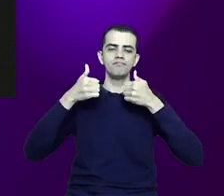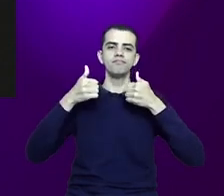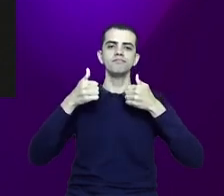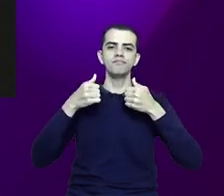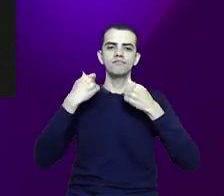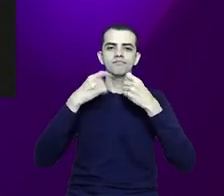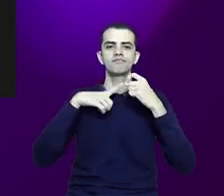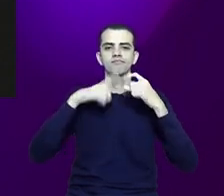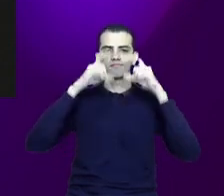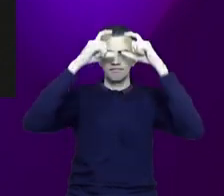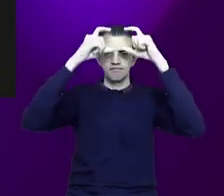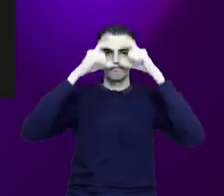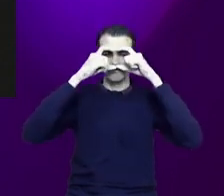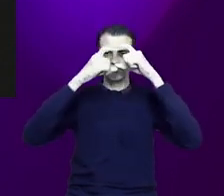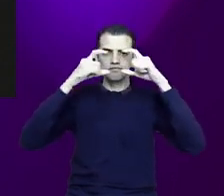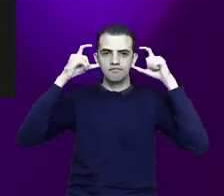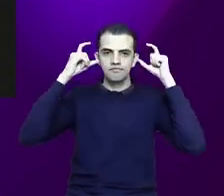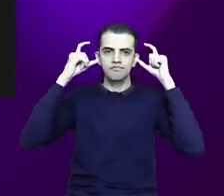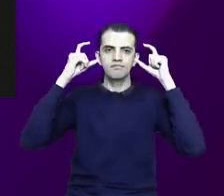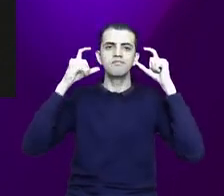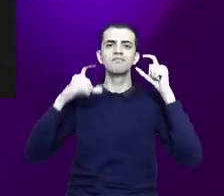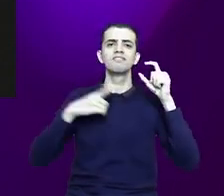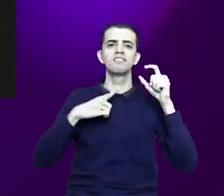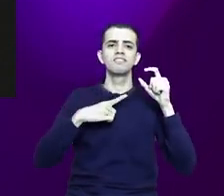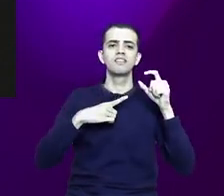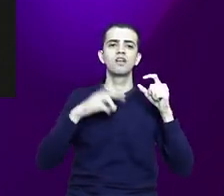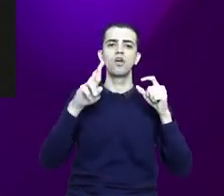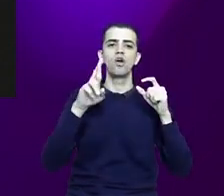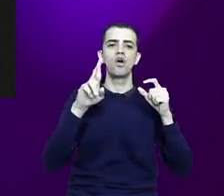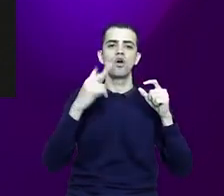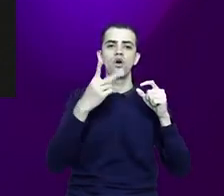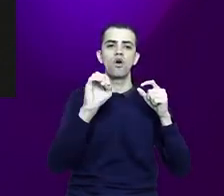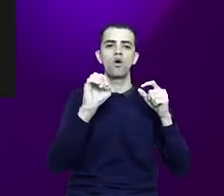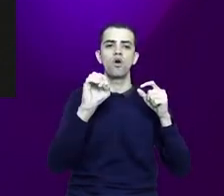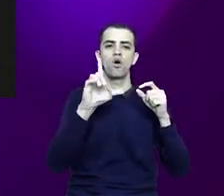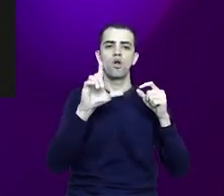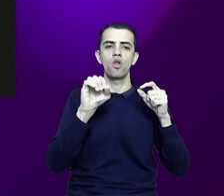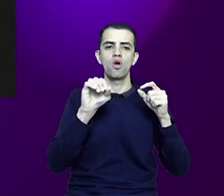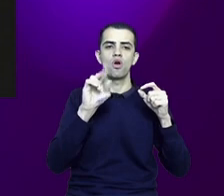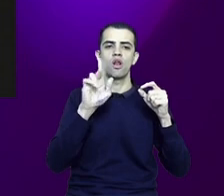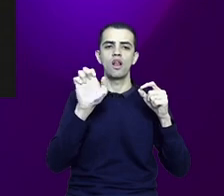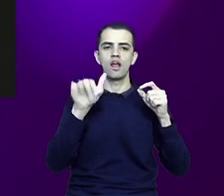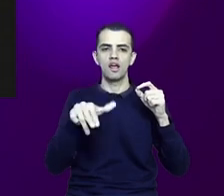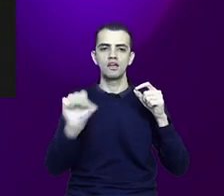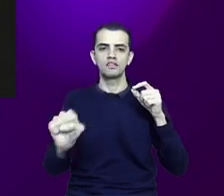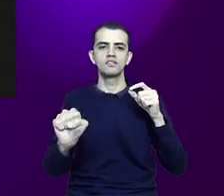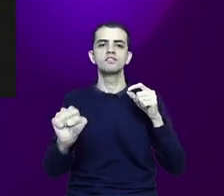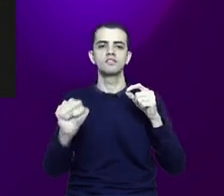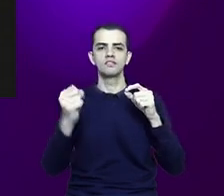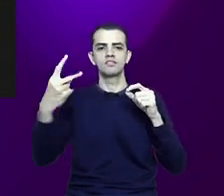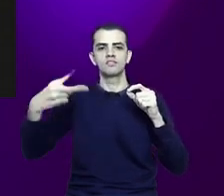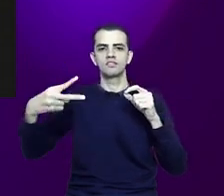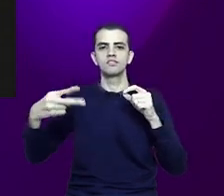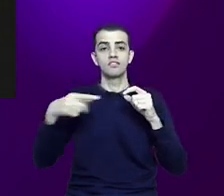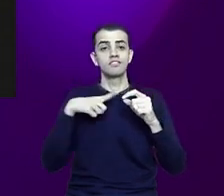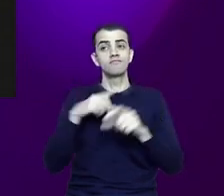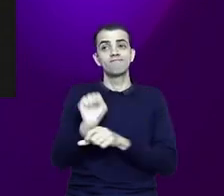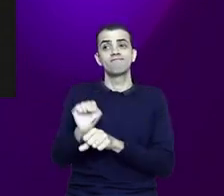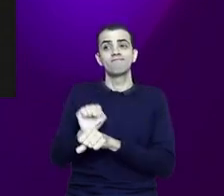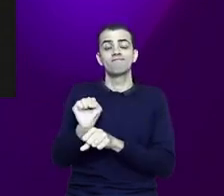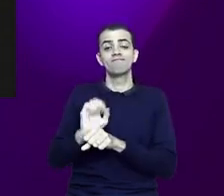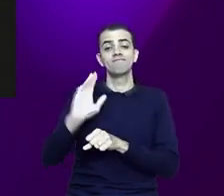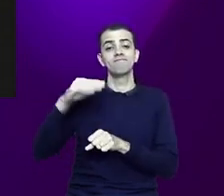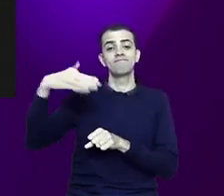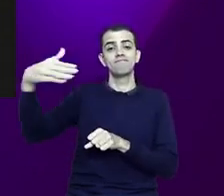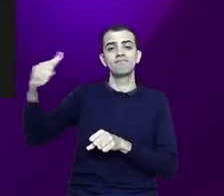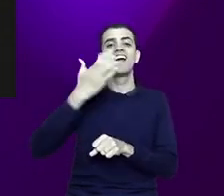óculos especiais. Hoje, especificamente no mercado, a gente tem o HoloLens, que é um óculos da Microsoft. Estamos esperando novos óculos no mercado, a